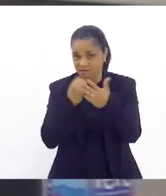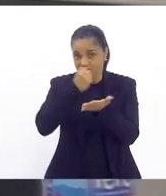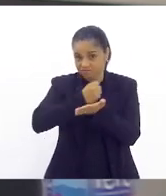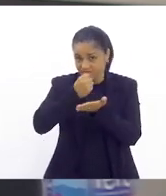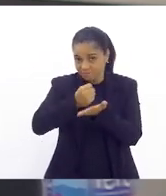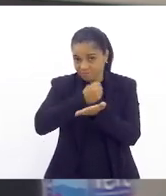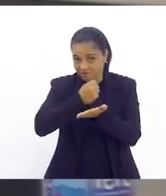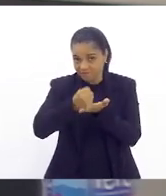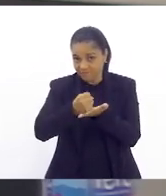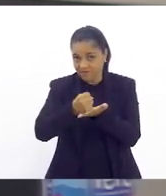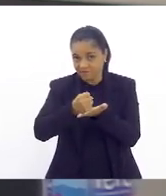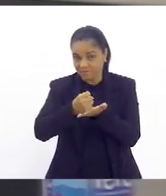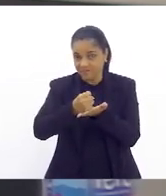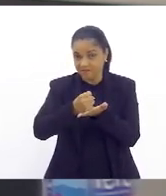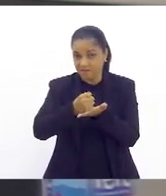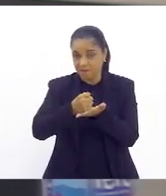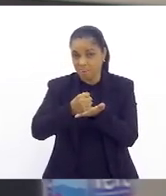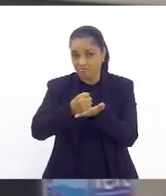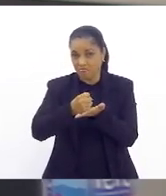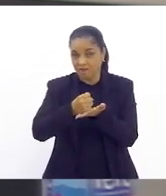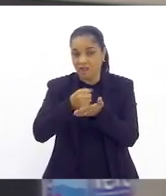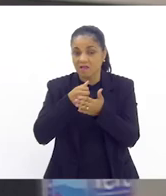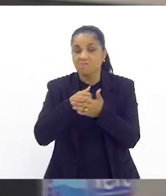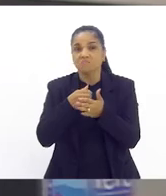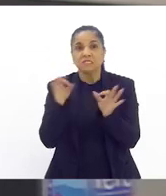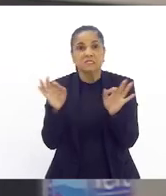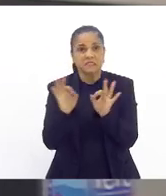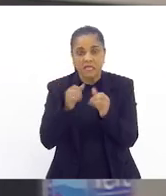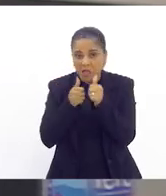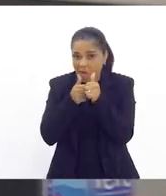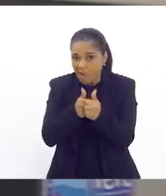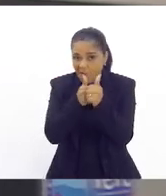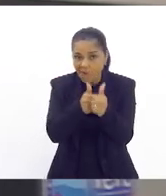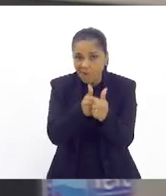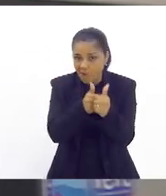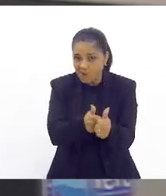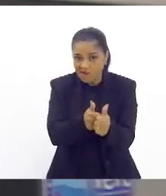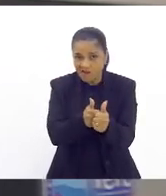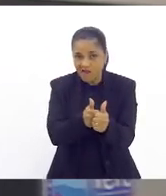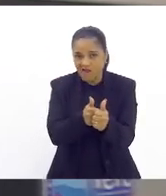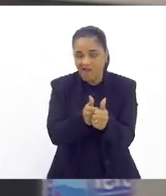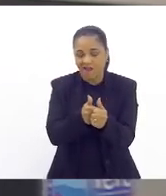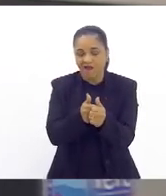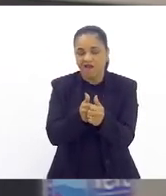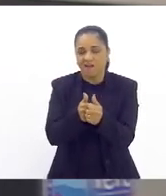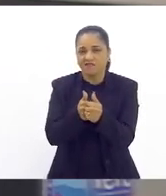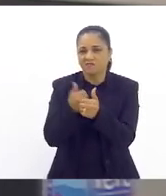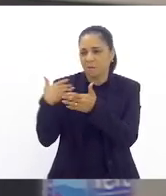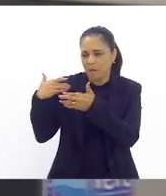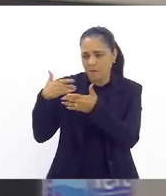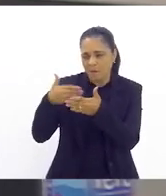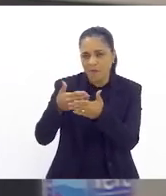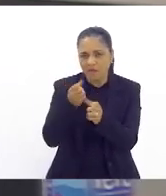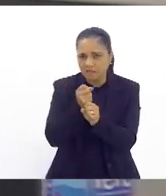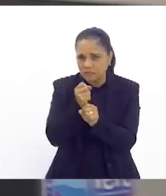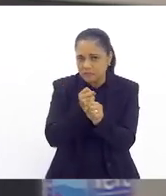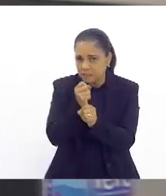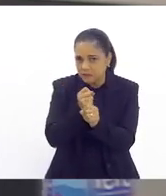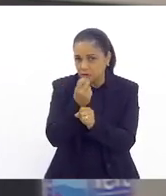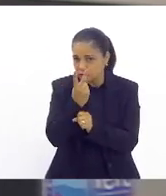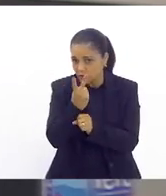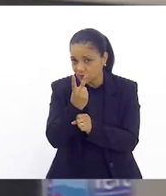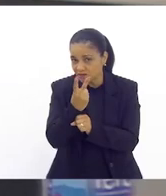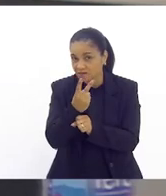uma forma sem acompanhar de perto nesses últimos anos coloque